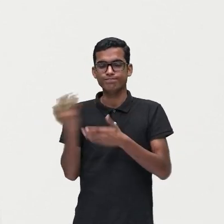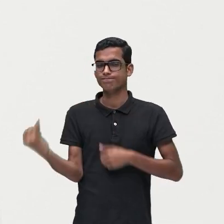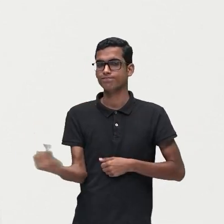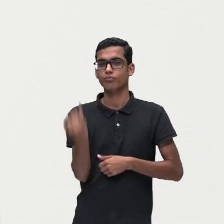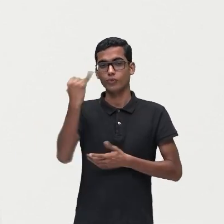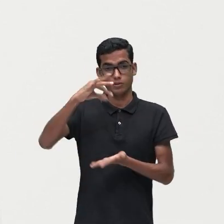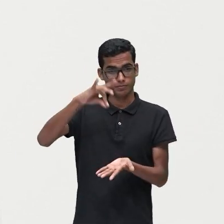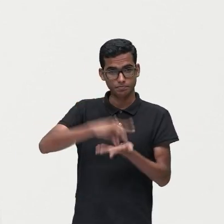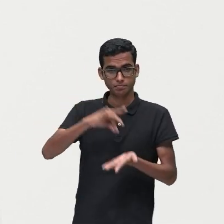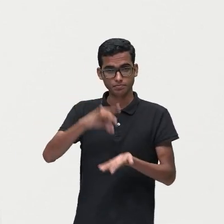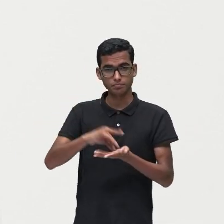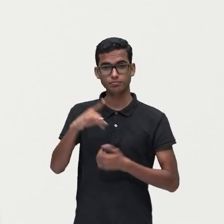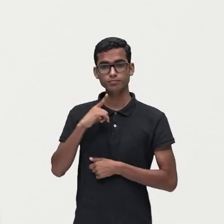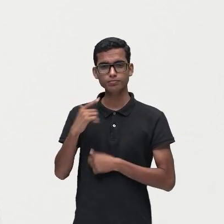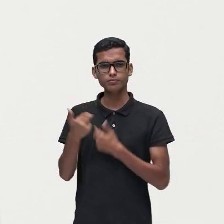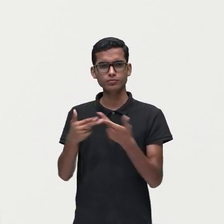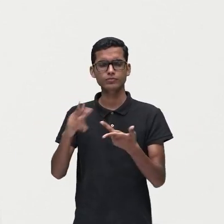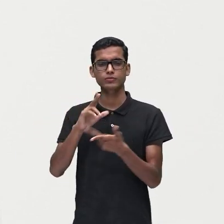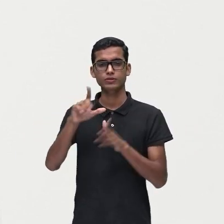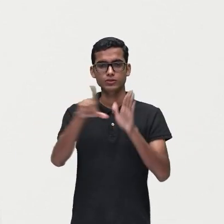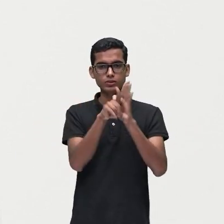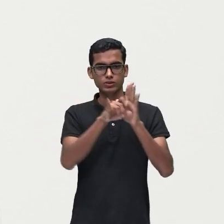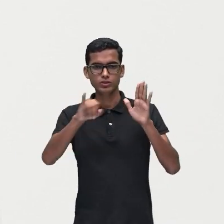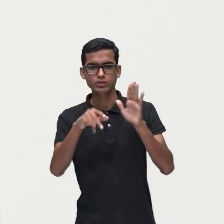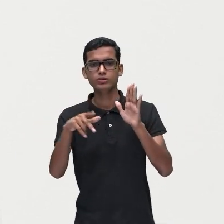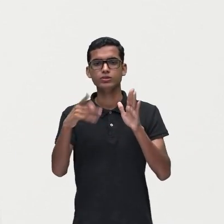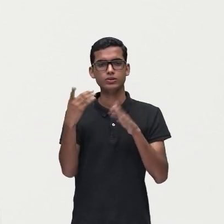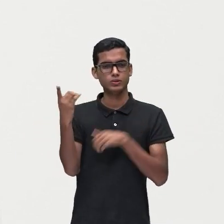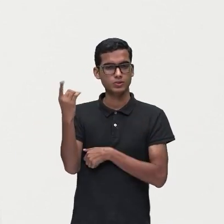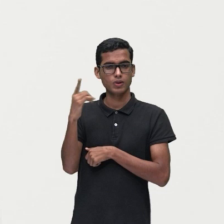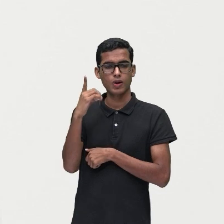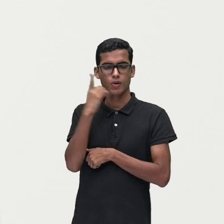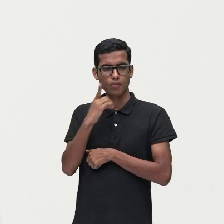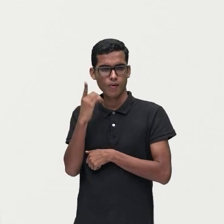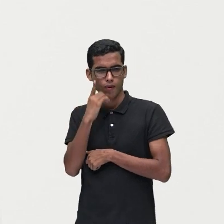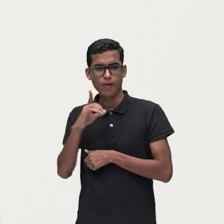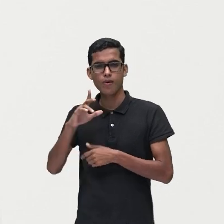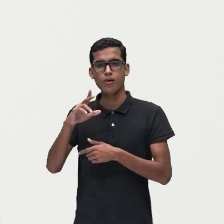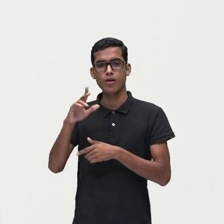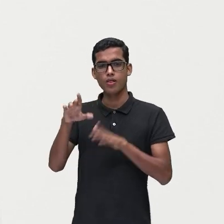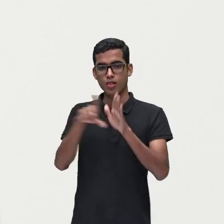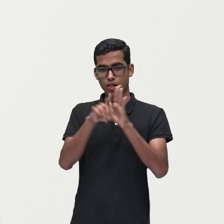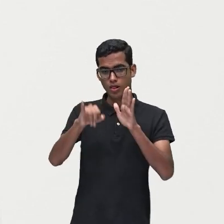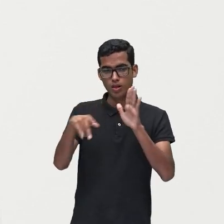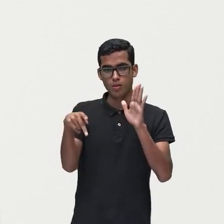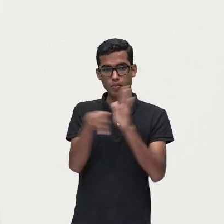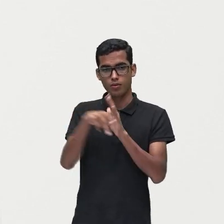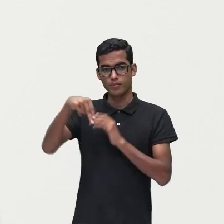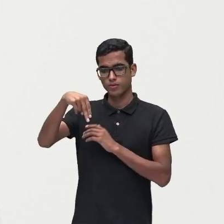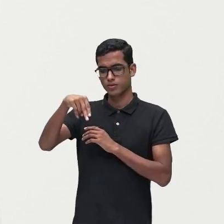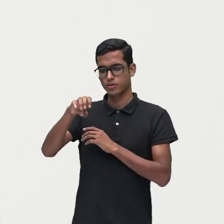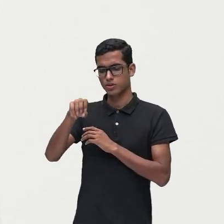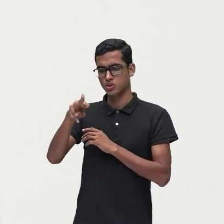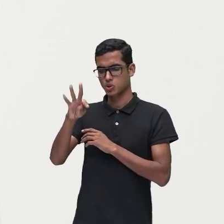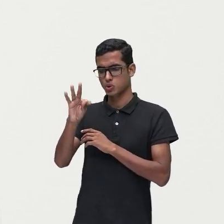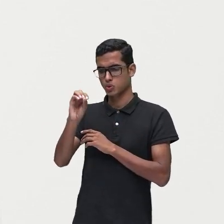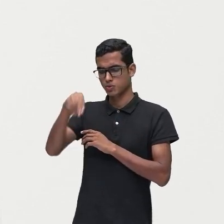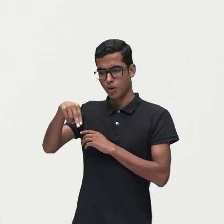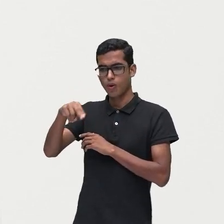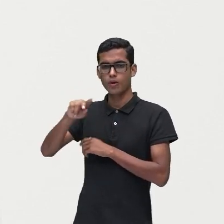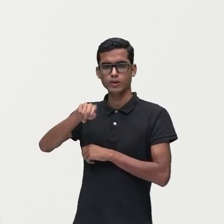importância com inúmeras aplicações cotidianas. As leis de Newton são